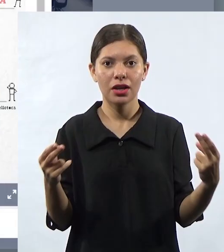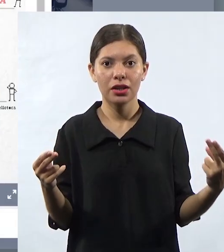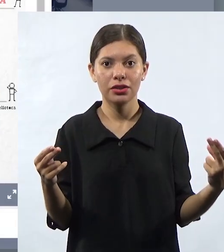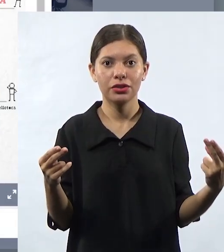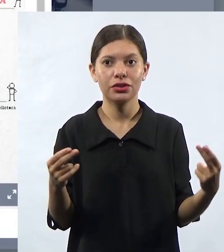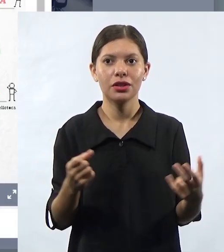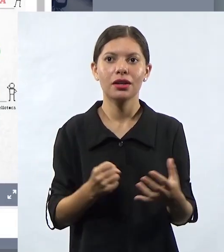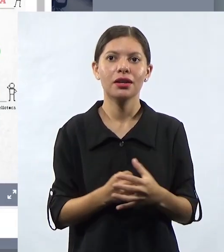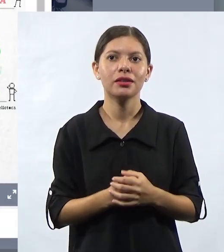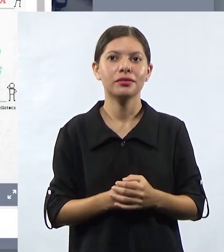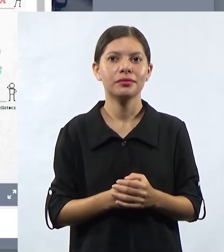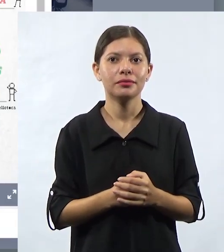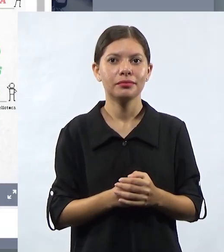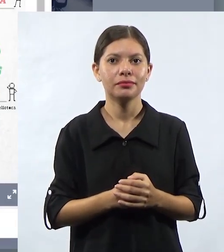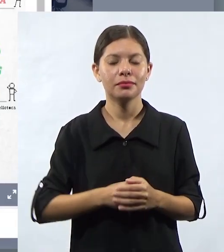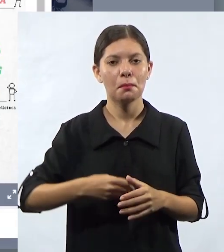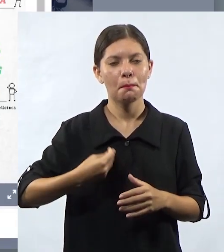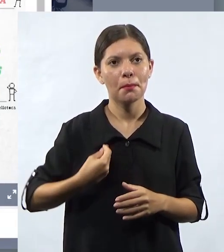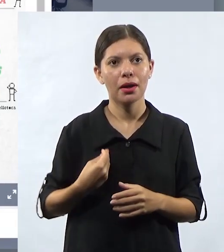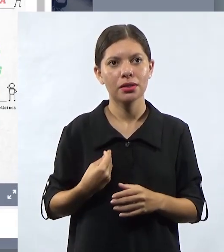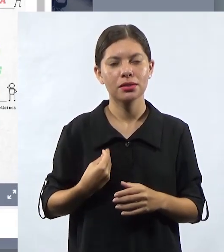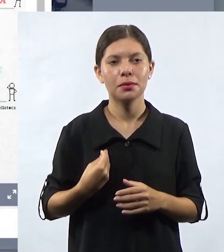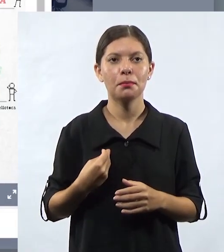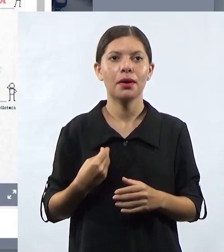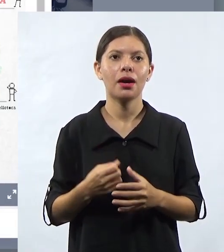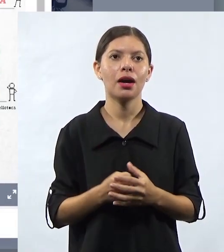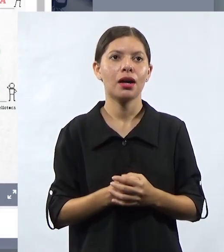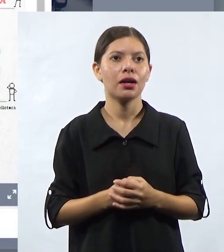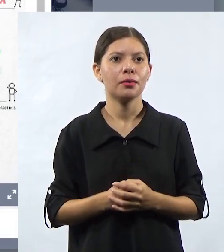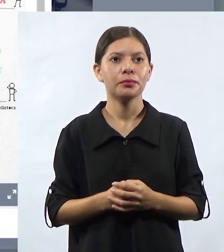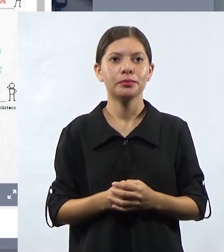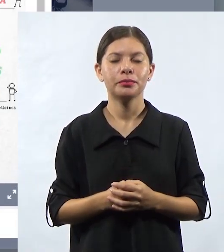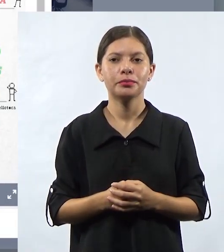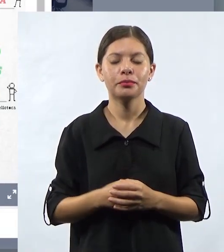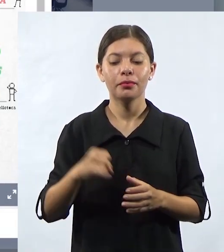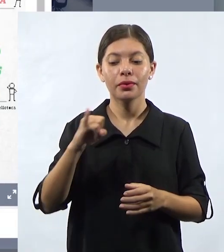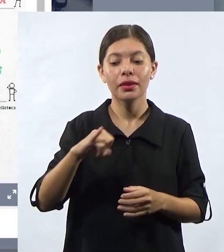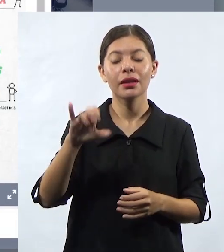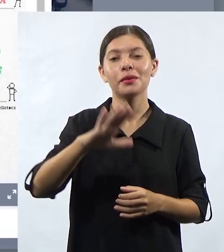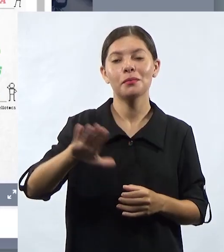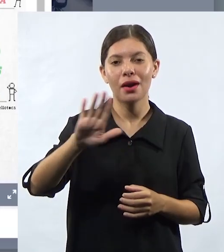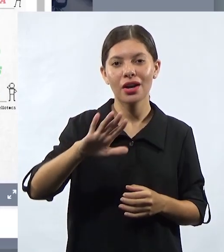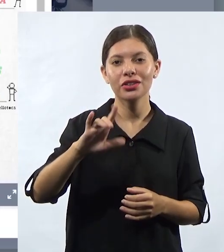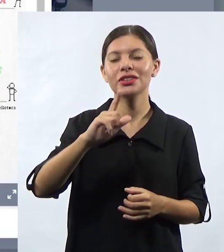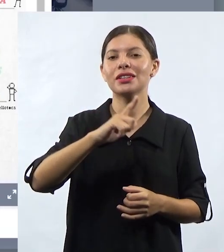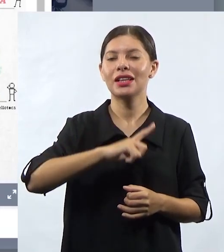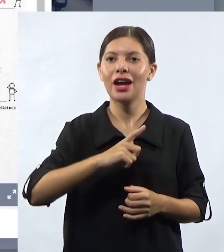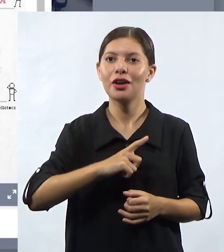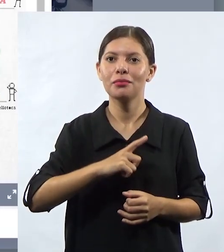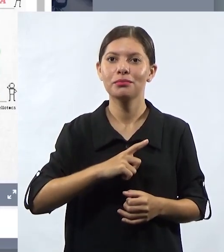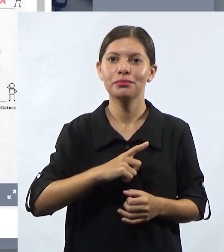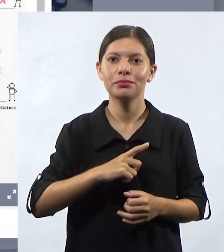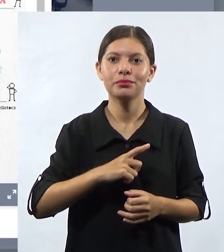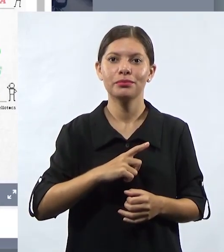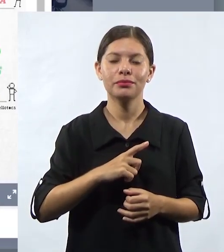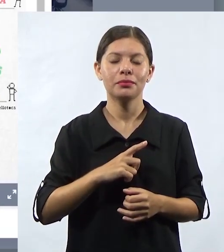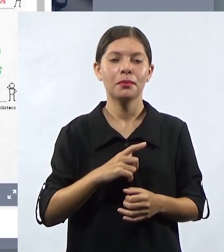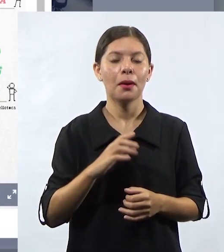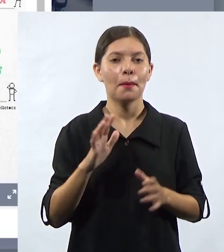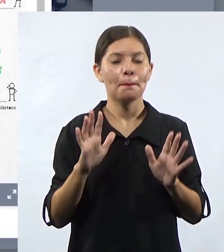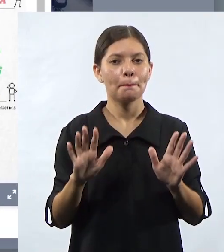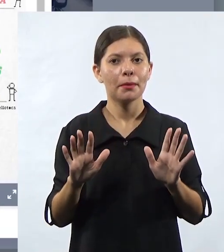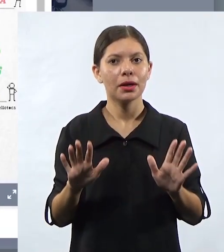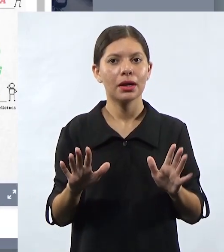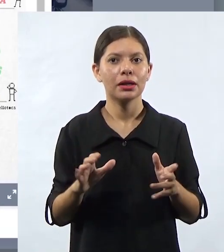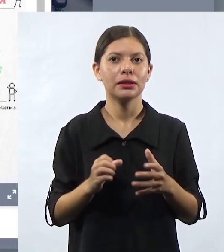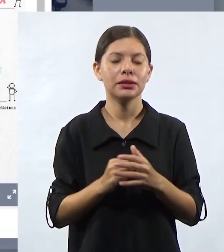tempo interativa. Olha, ela tem as pegadas e tudo. Ela tem imagens? Tem, mas as marcações